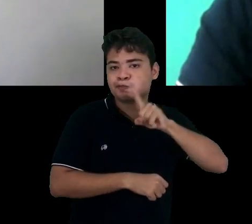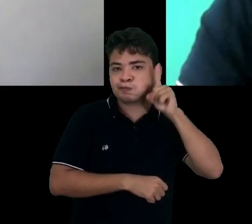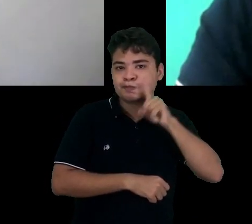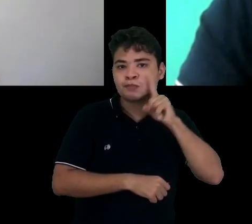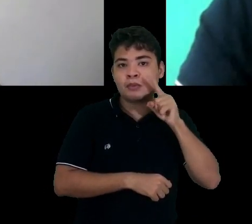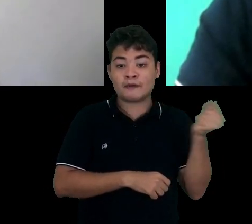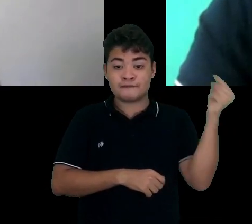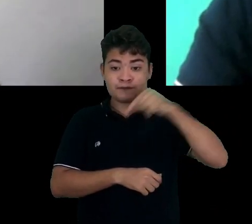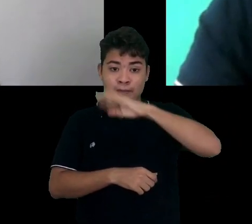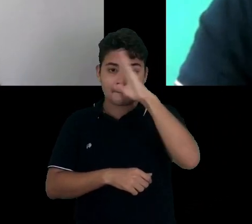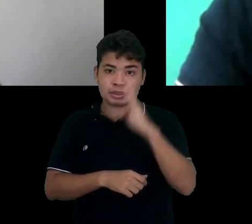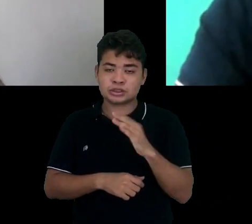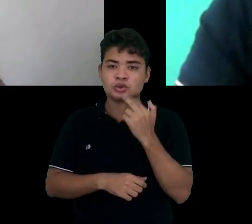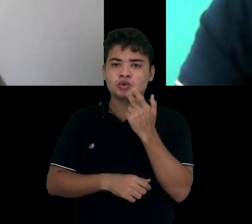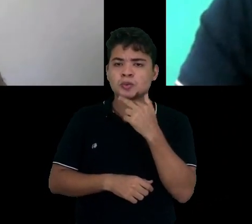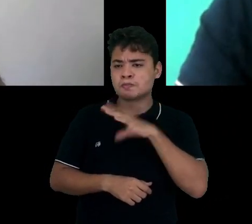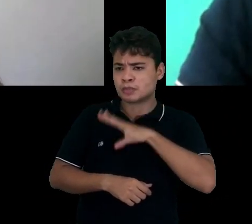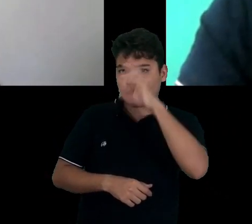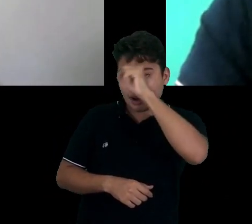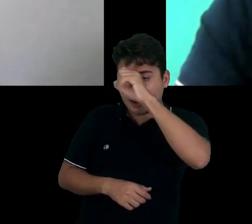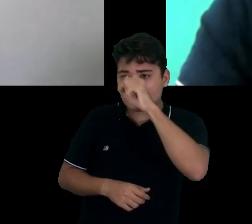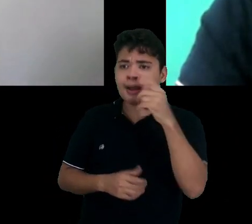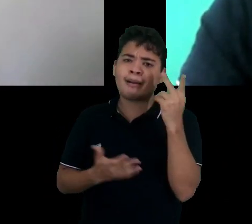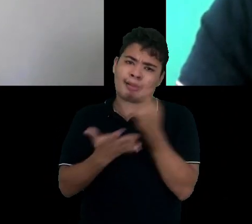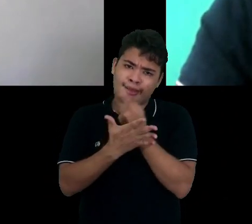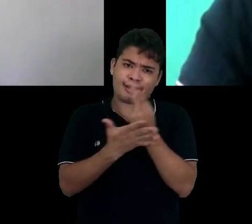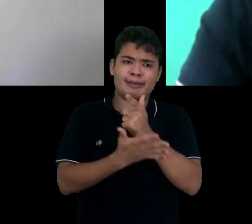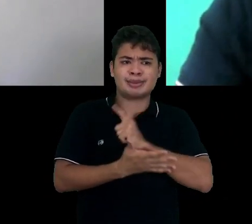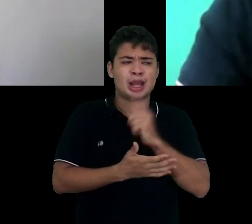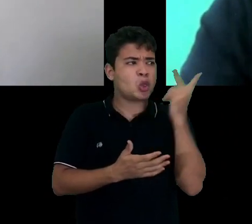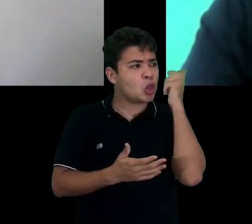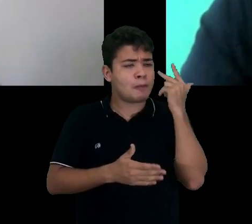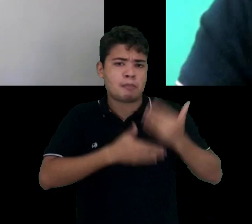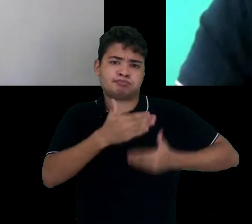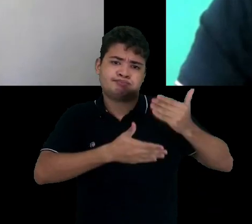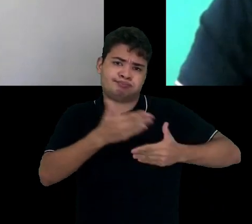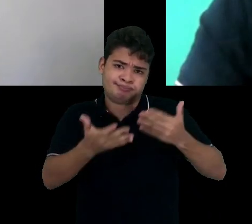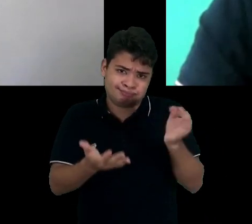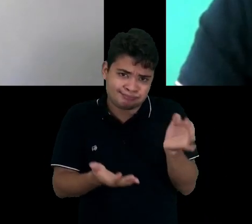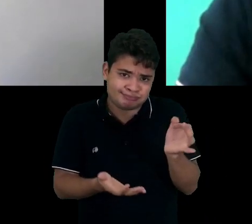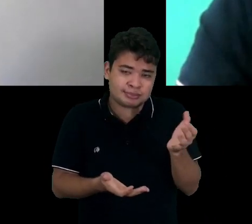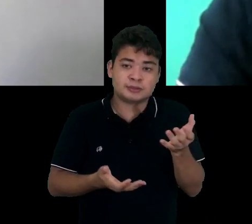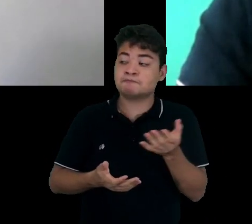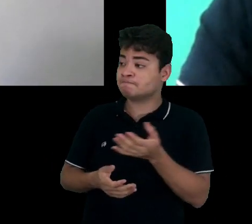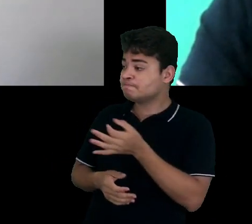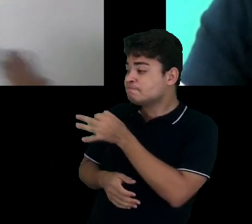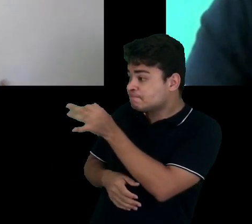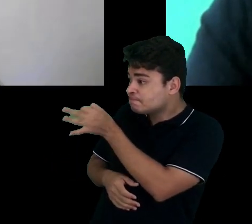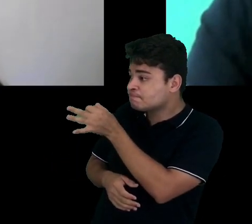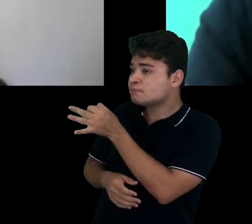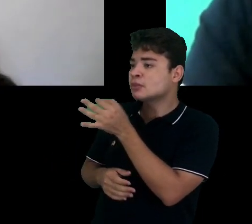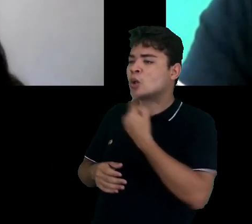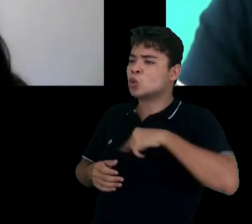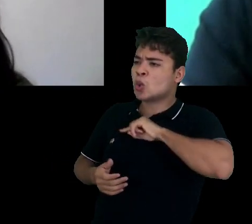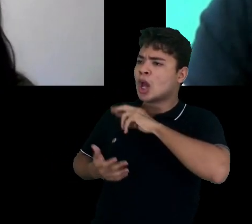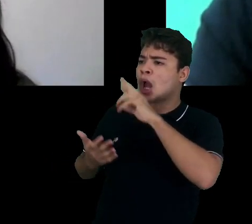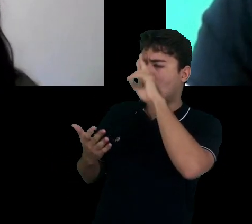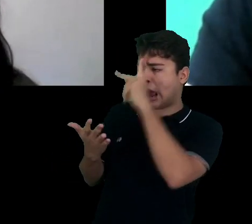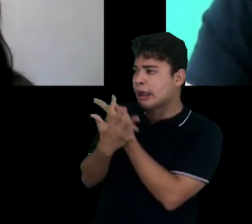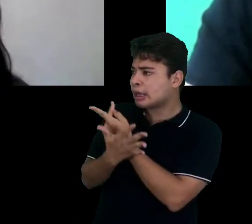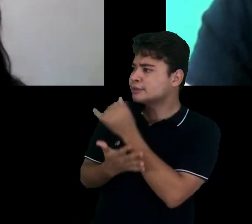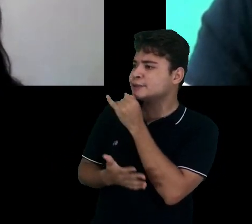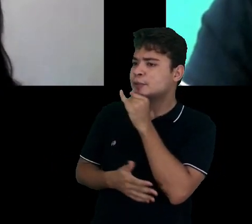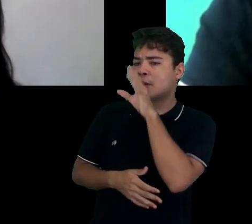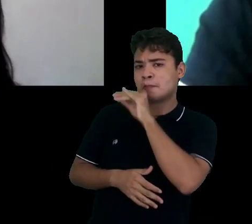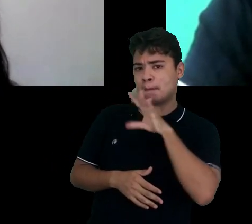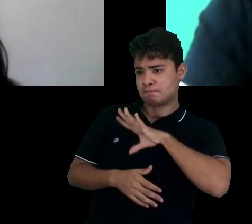é normal que nessa caminhada ele vai cometer erros. Faz parte do processo. A Sim, gente e não nós, pode pular esse processo, né? exato. Nós erramos na